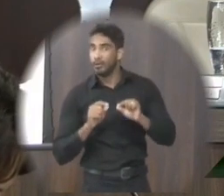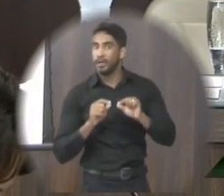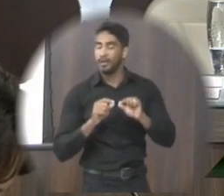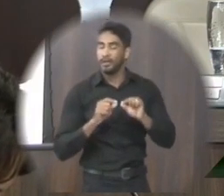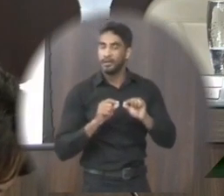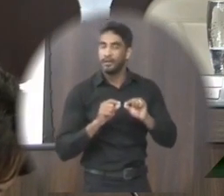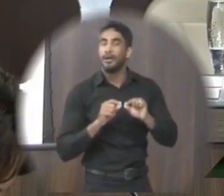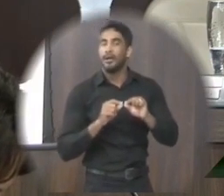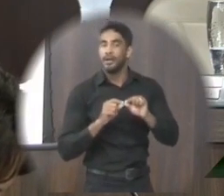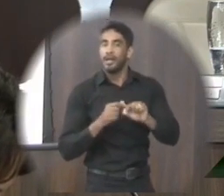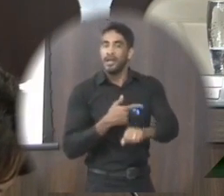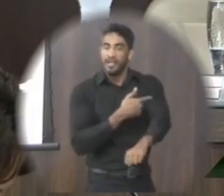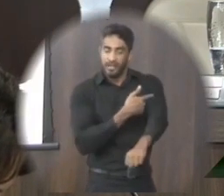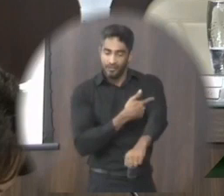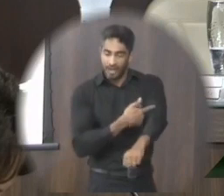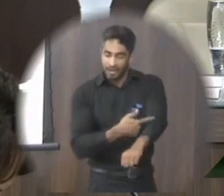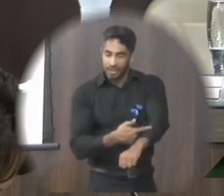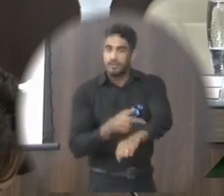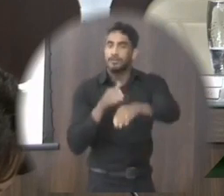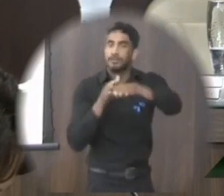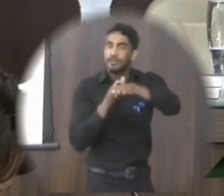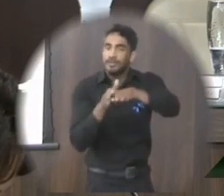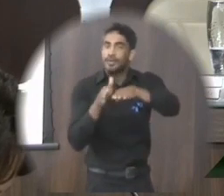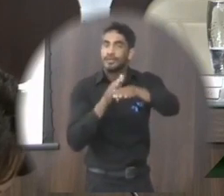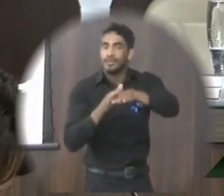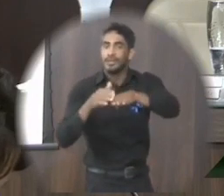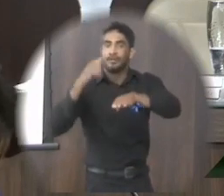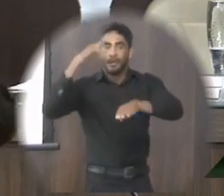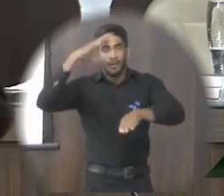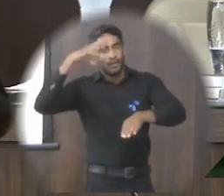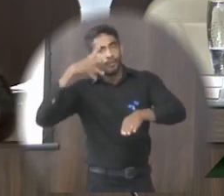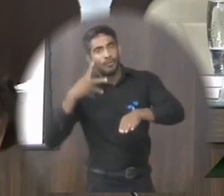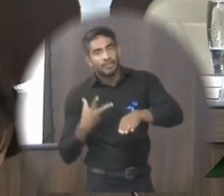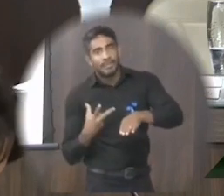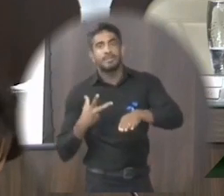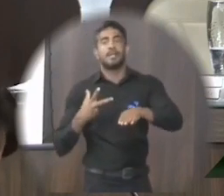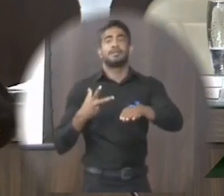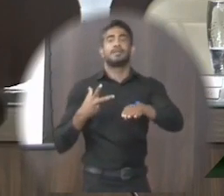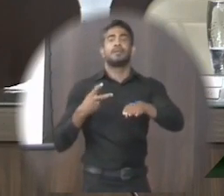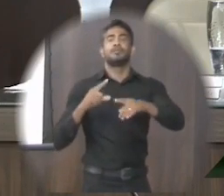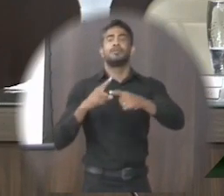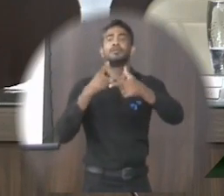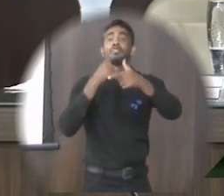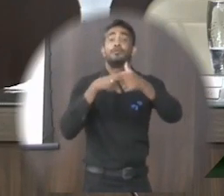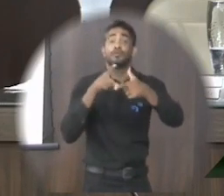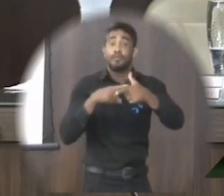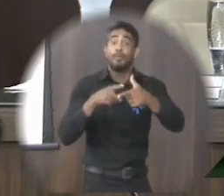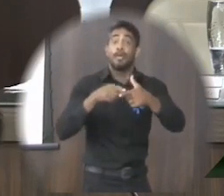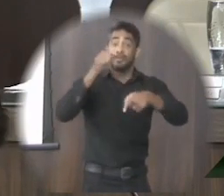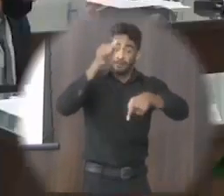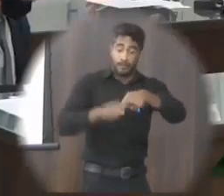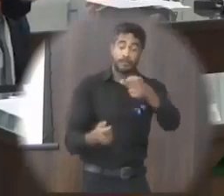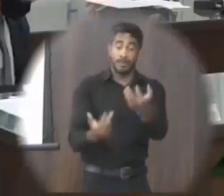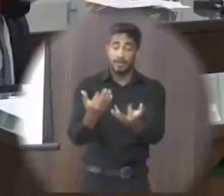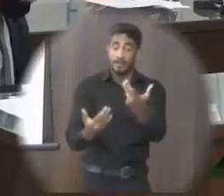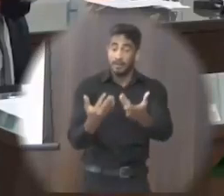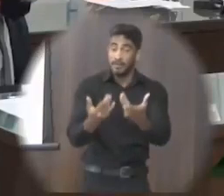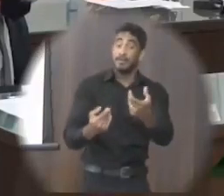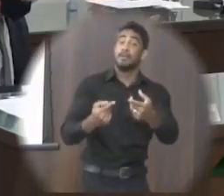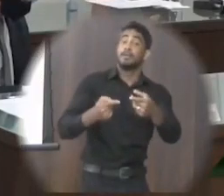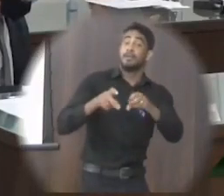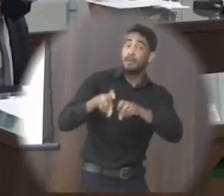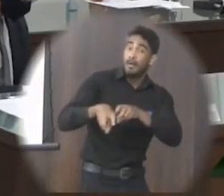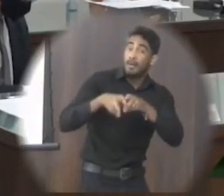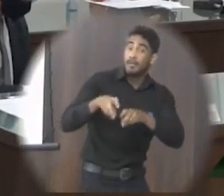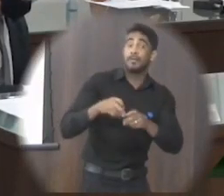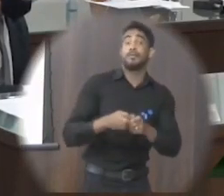educativo, de orientação, conscientização sobre os danos causados pelas queimadas urbanas e rurais. E